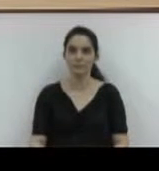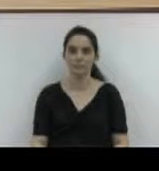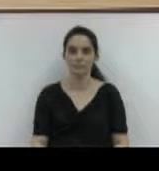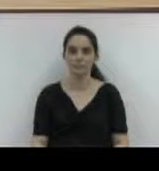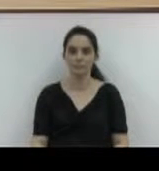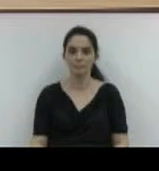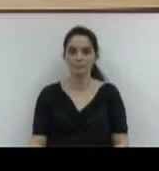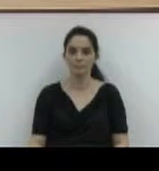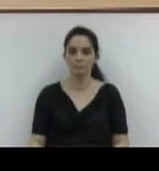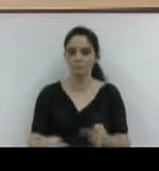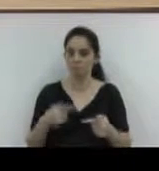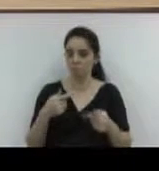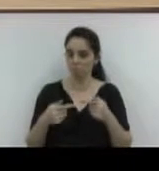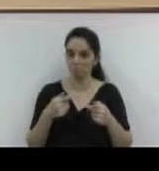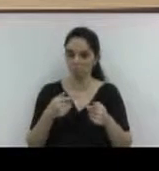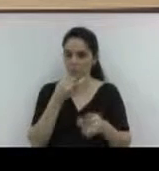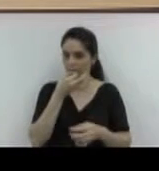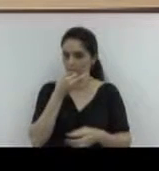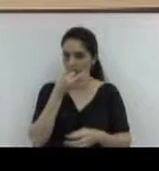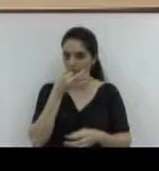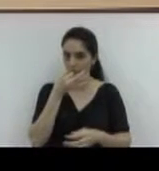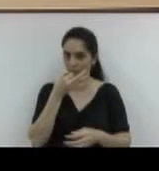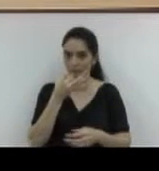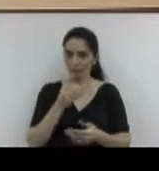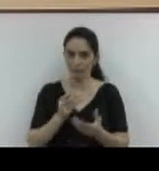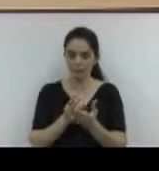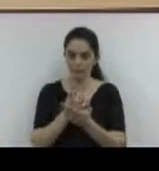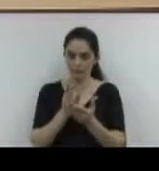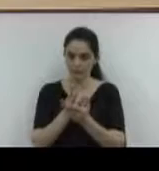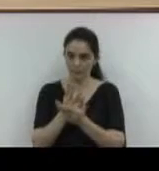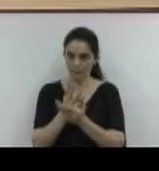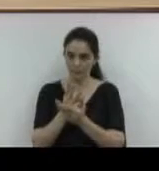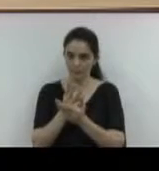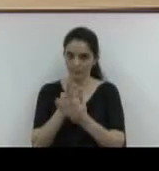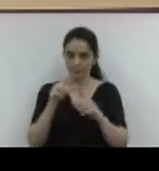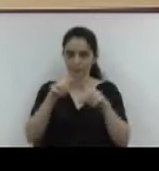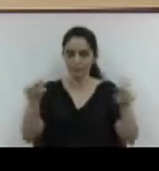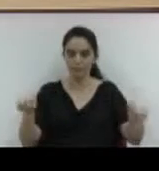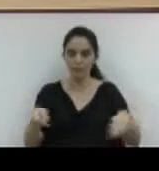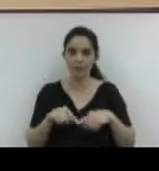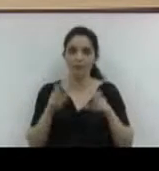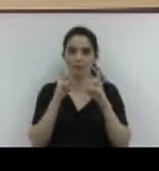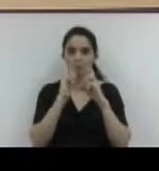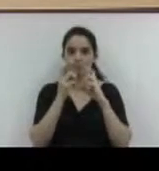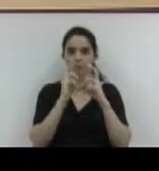sobre um assunto que interessa a essa casa. Aqui atrás, por favor, na sala de reunião.